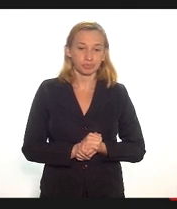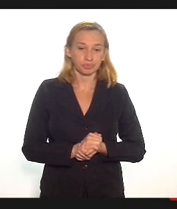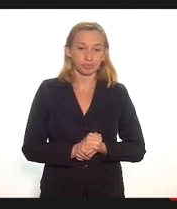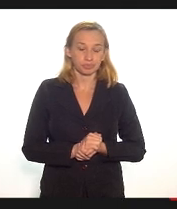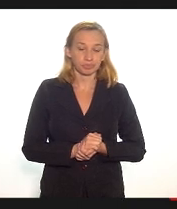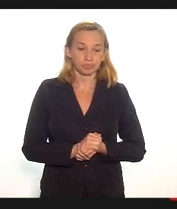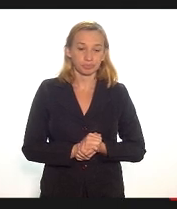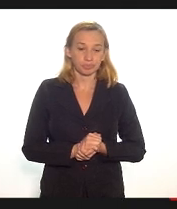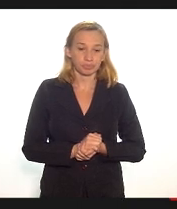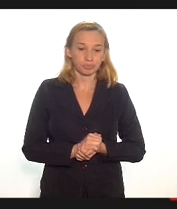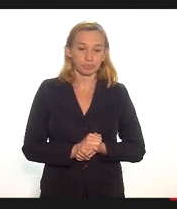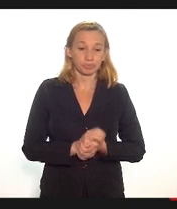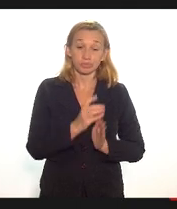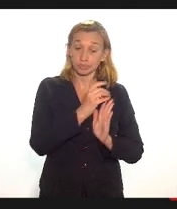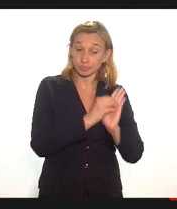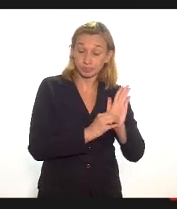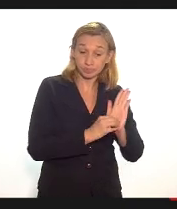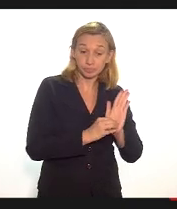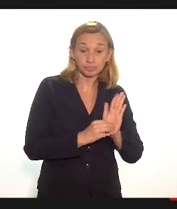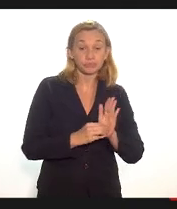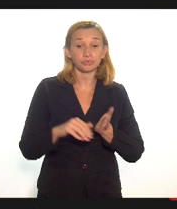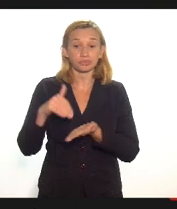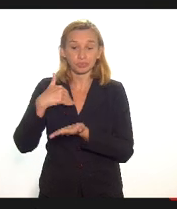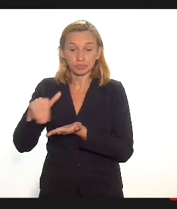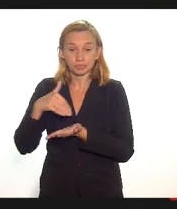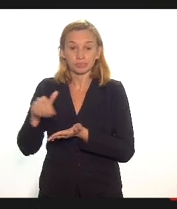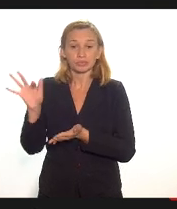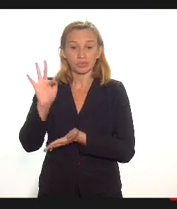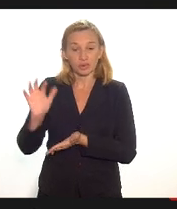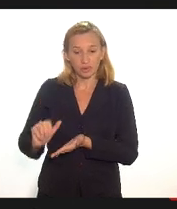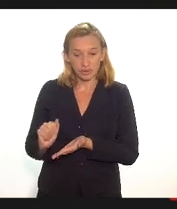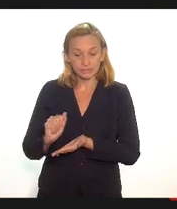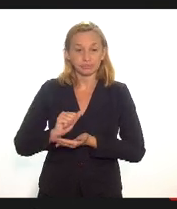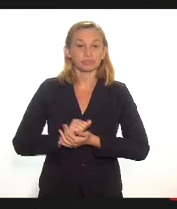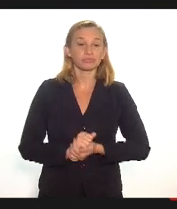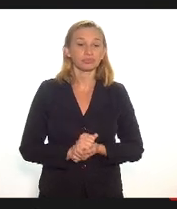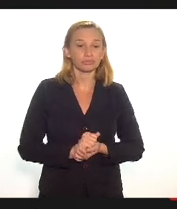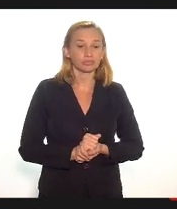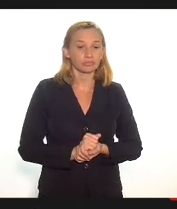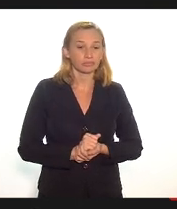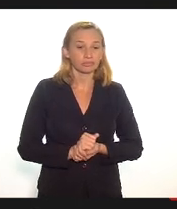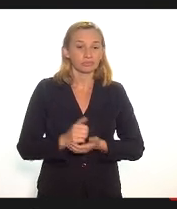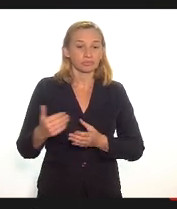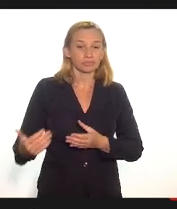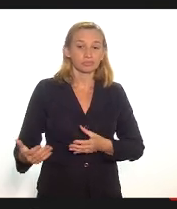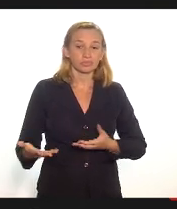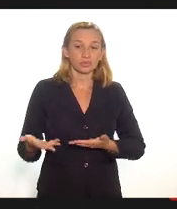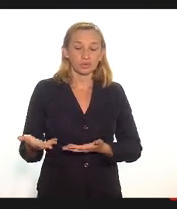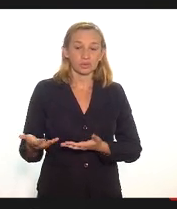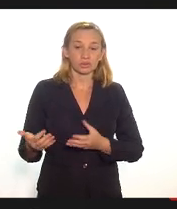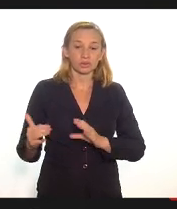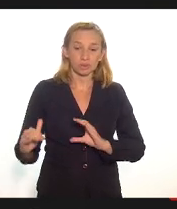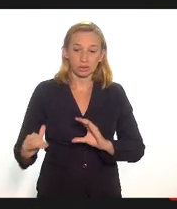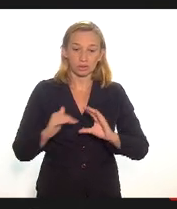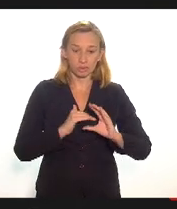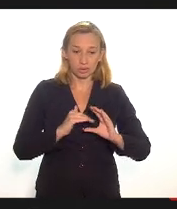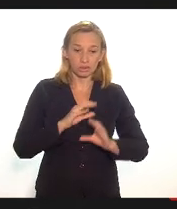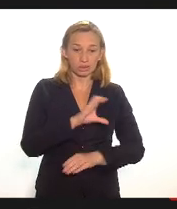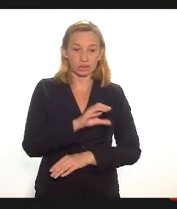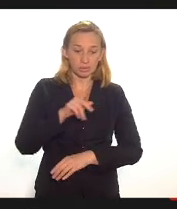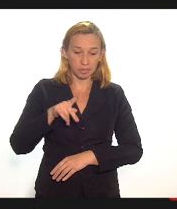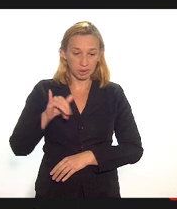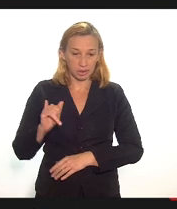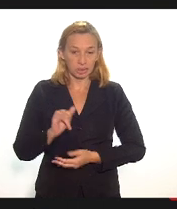de um ofício da Secretaria de Fazenda, tá? Que me chegou às mãos através da CPI.